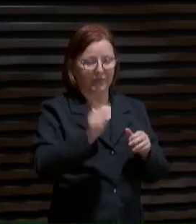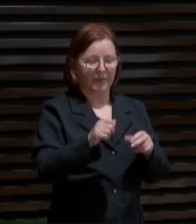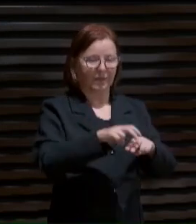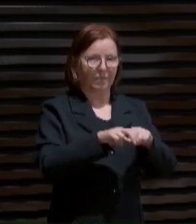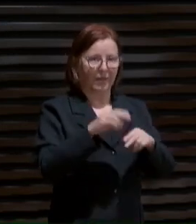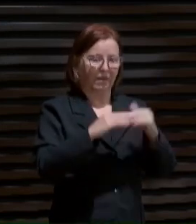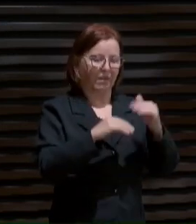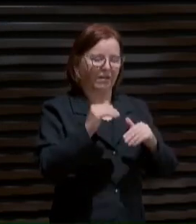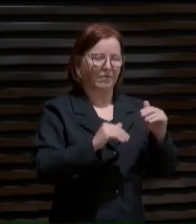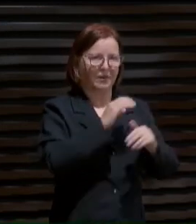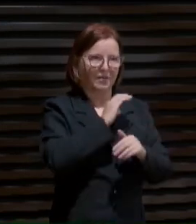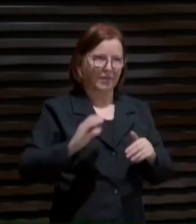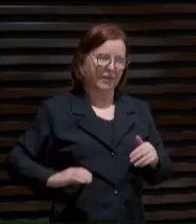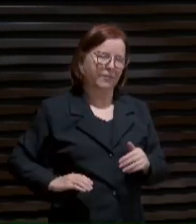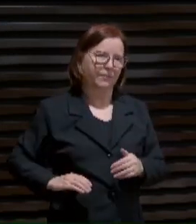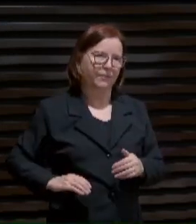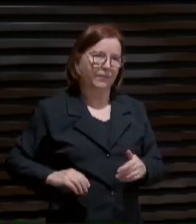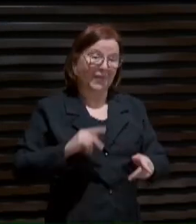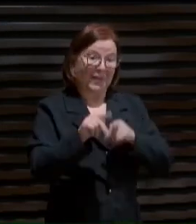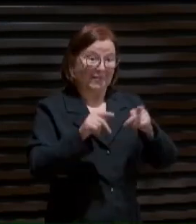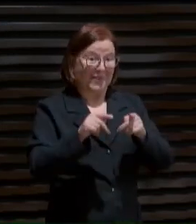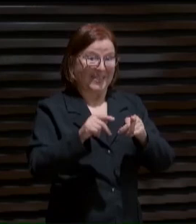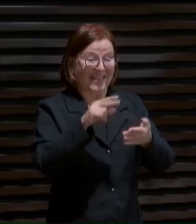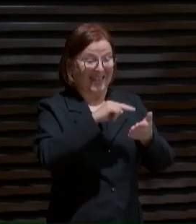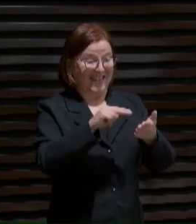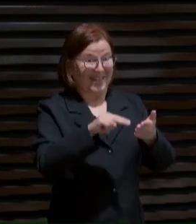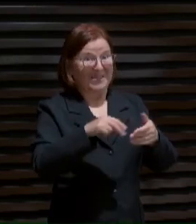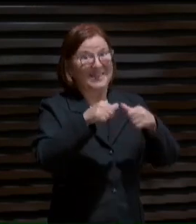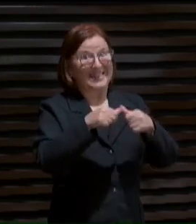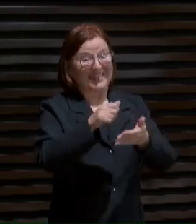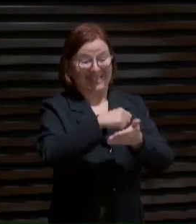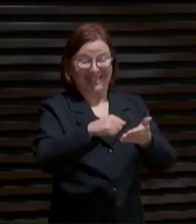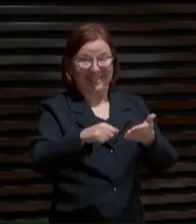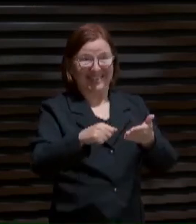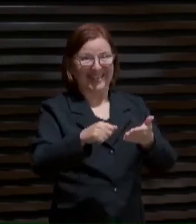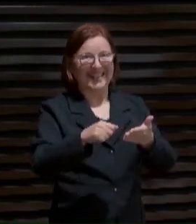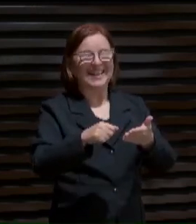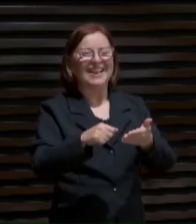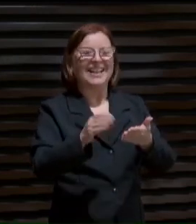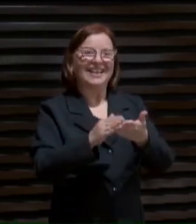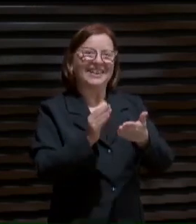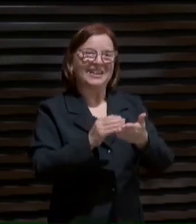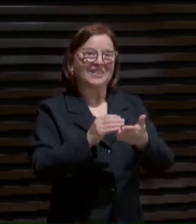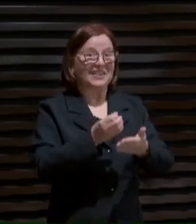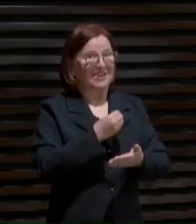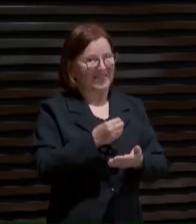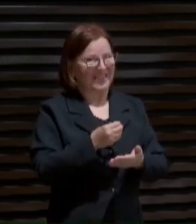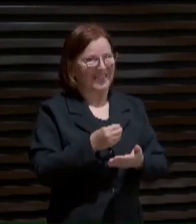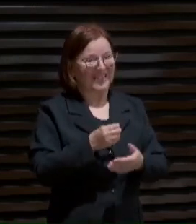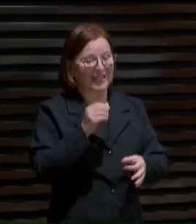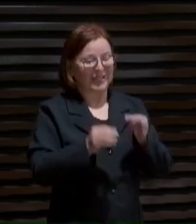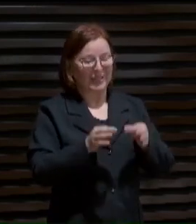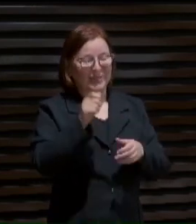e aqueles cujos nomes estão no livro da vida serão julgados pelo que Cristo fez em seu